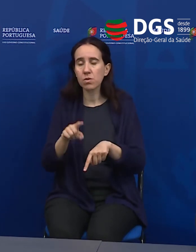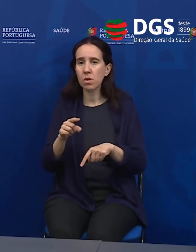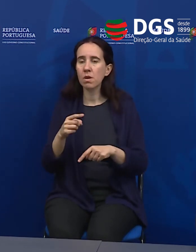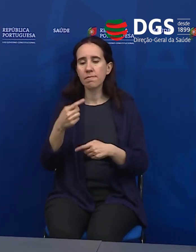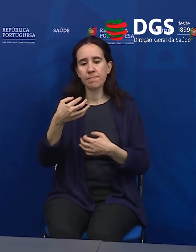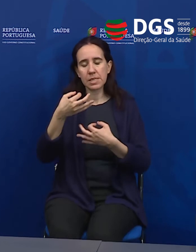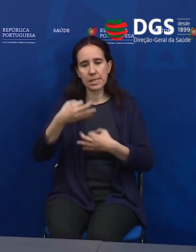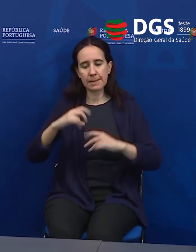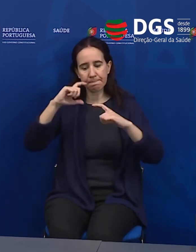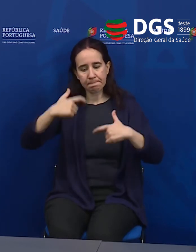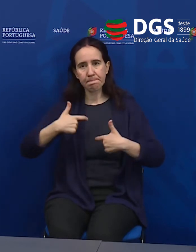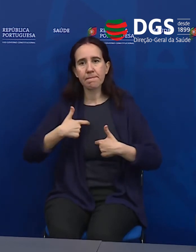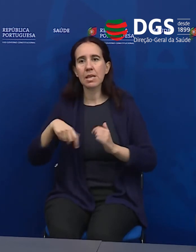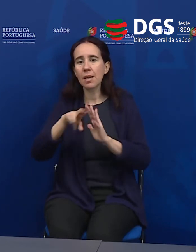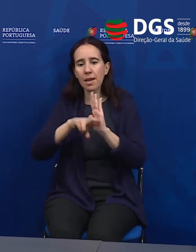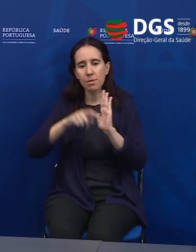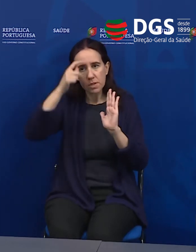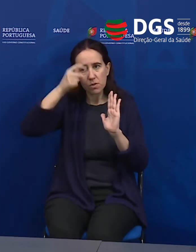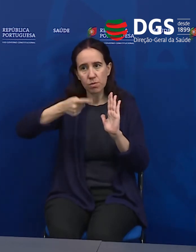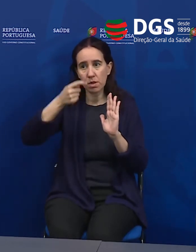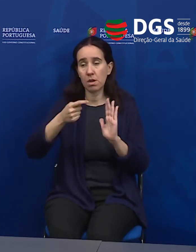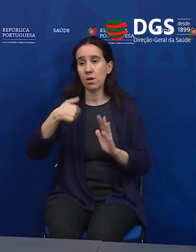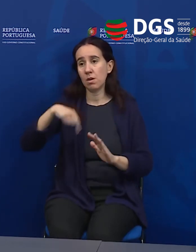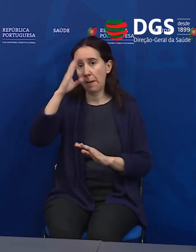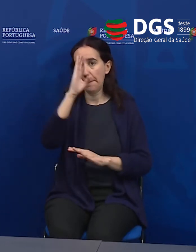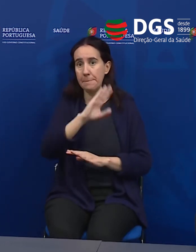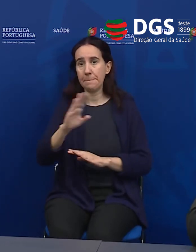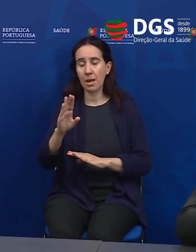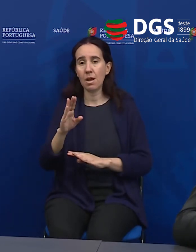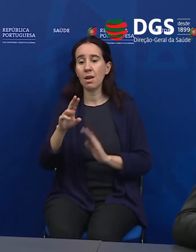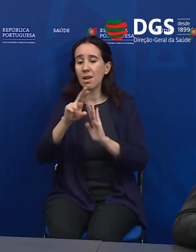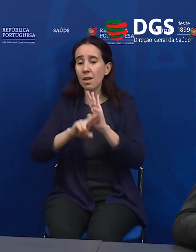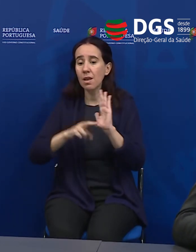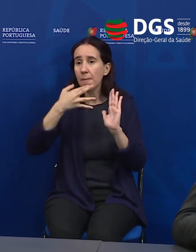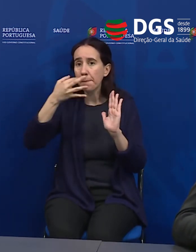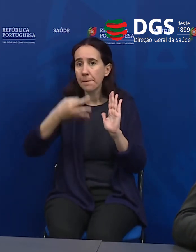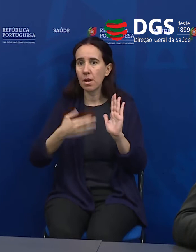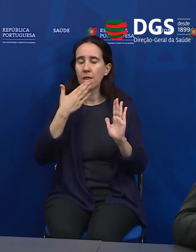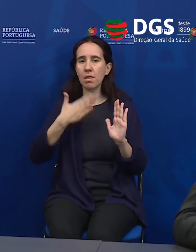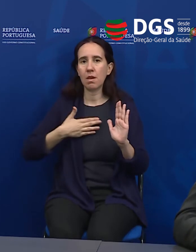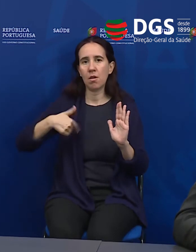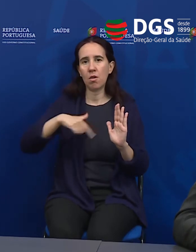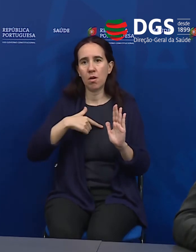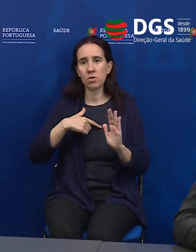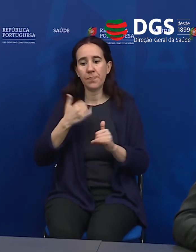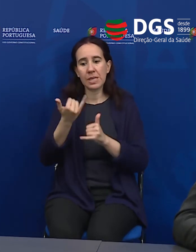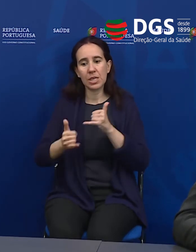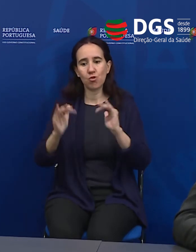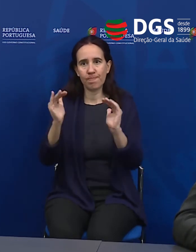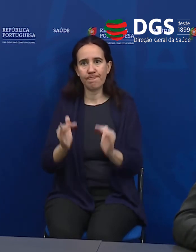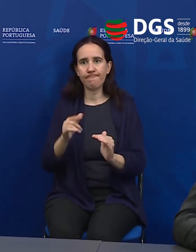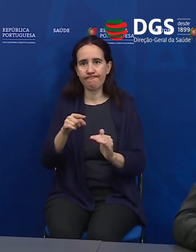ordeira e respeitando regras. E já sabemos que todas as regras que nos permitem minimizar o risco